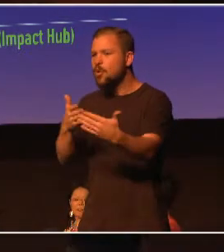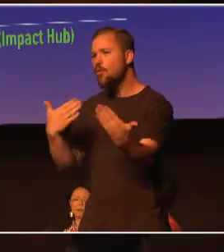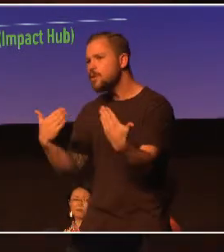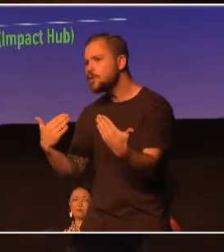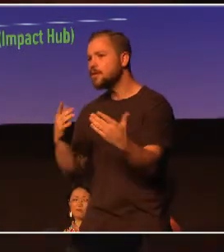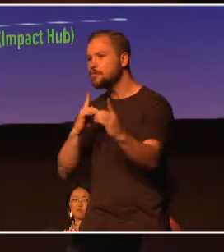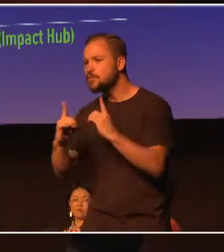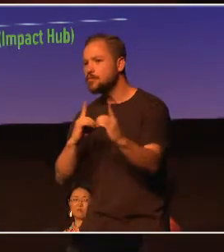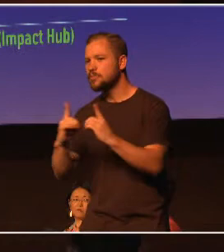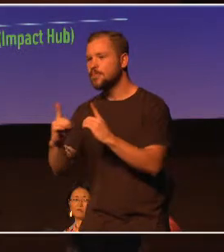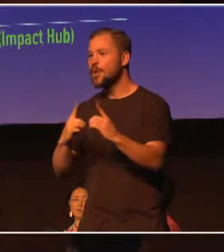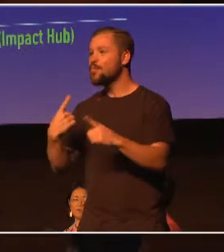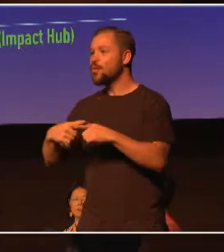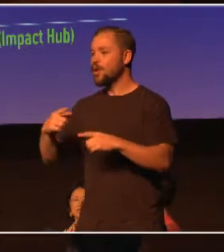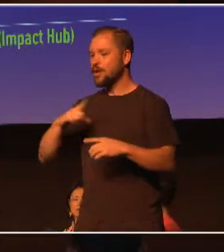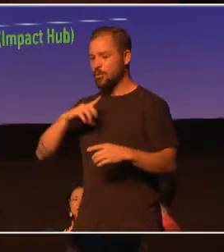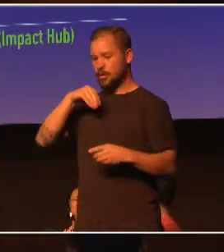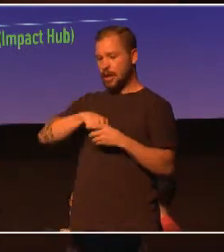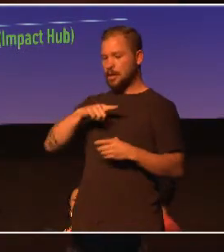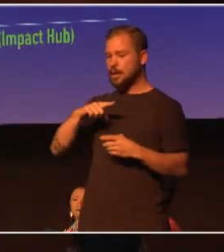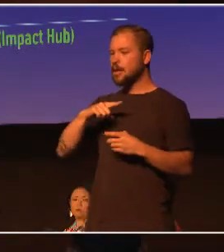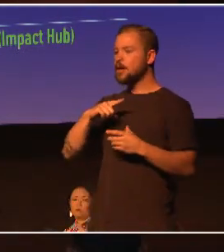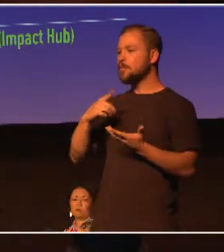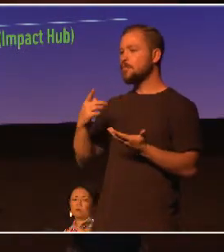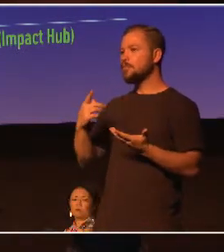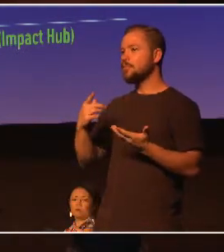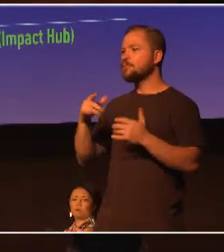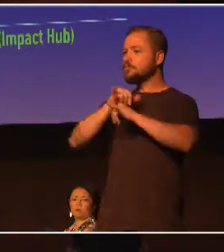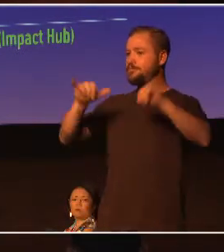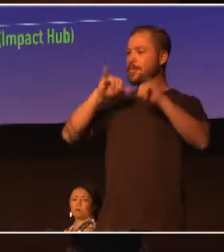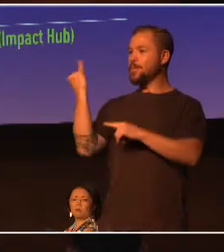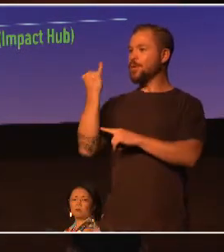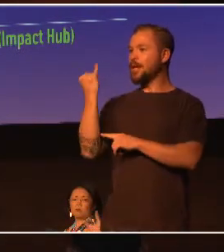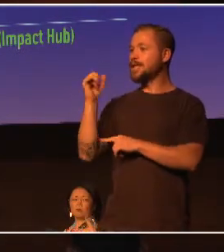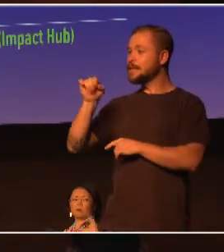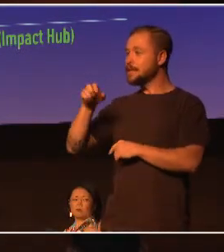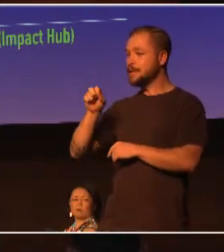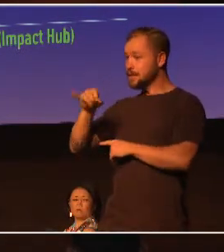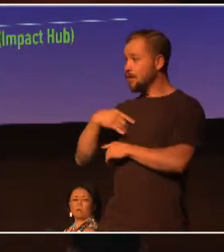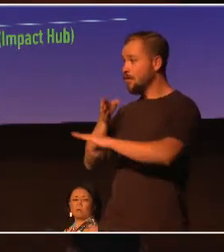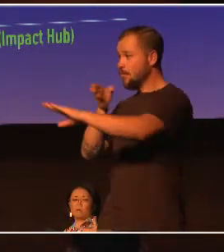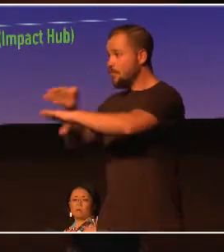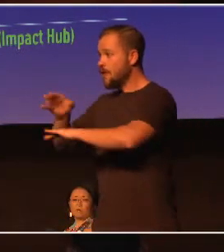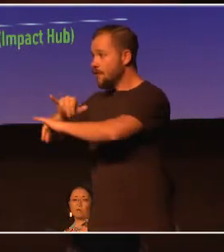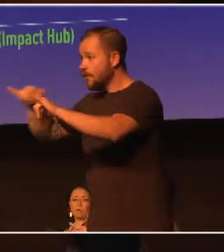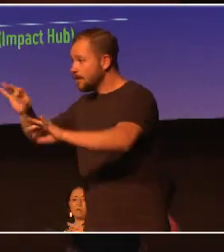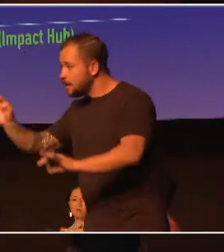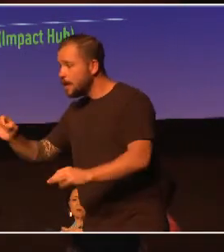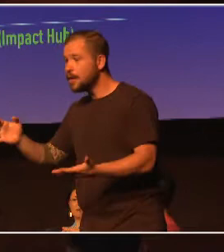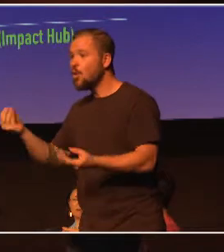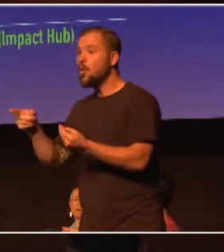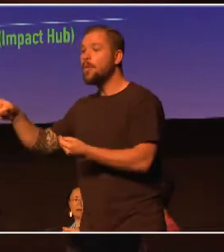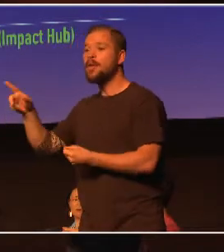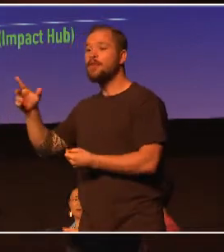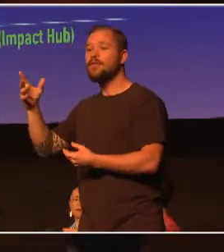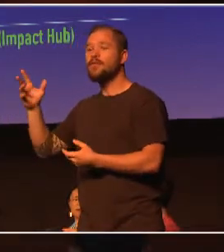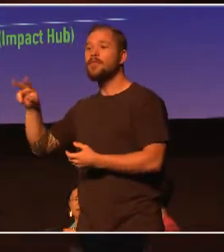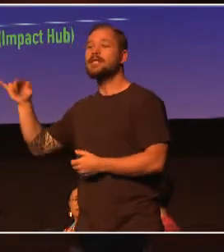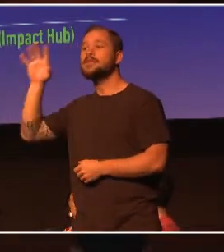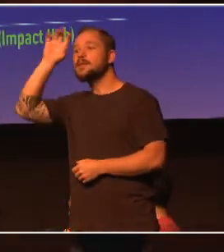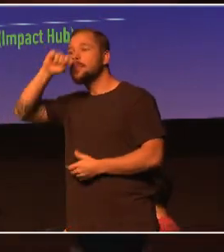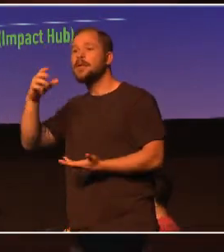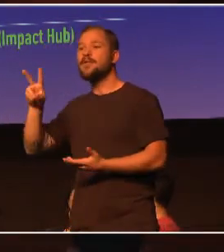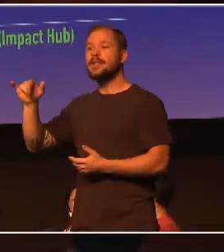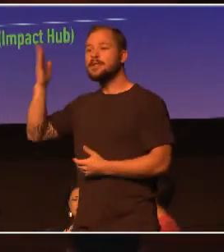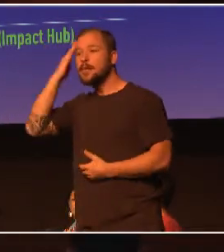nem conseguir levar a nossa mensagem mais longe, né? E o que a gente estava ouvindo aqui ontem, acho que essa estratégia de como engajar movimento, né?